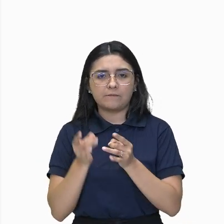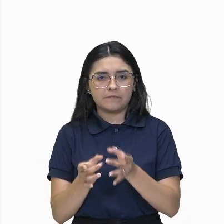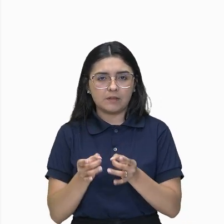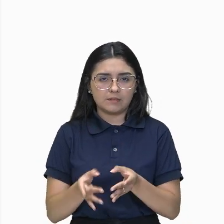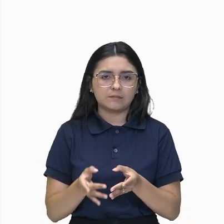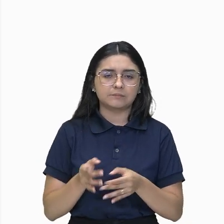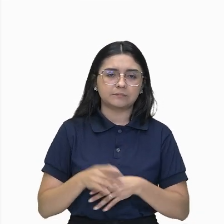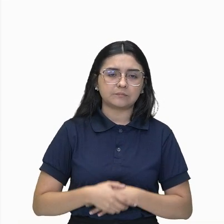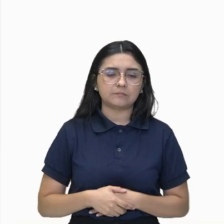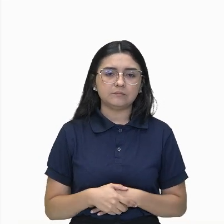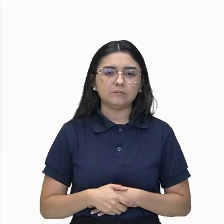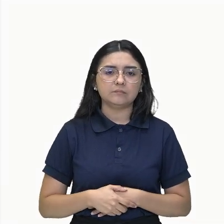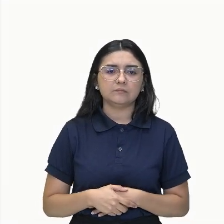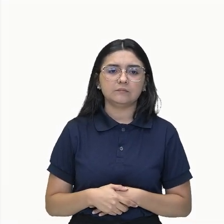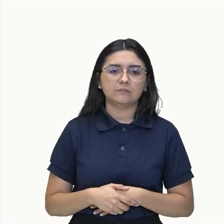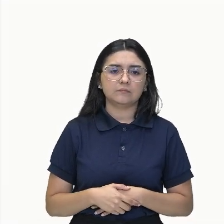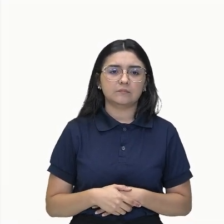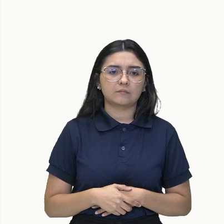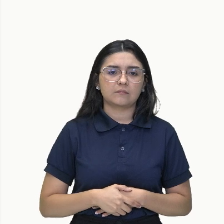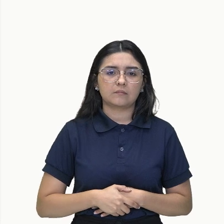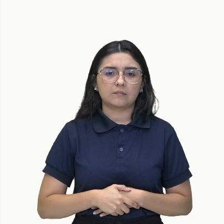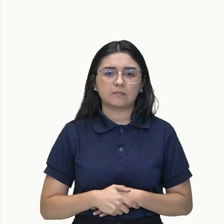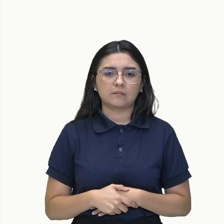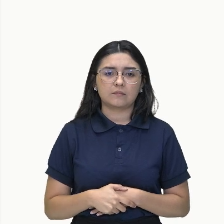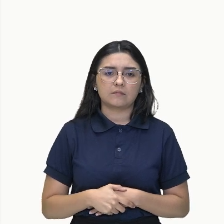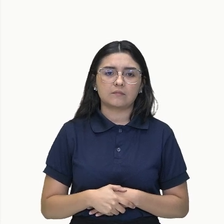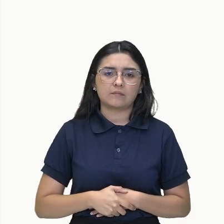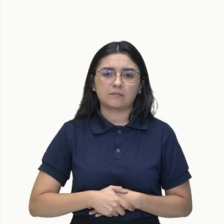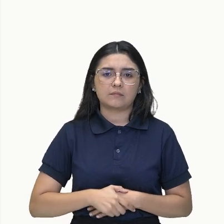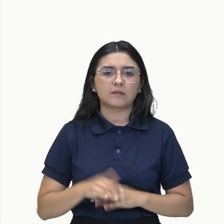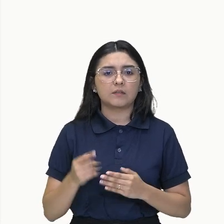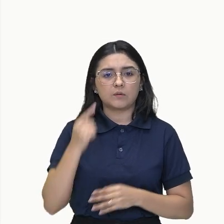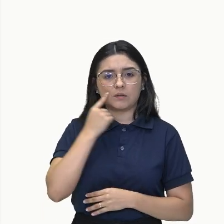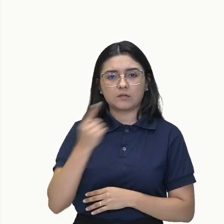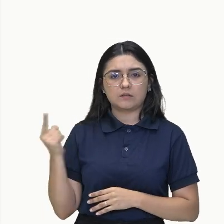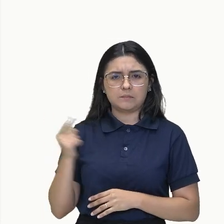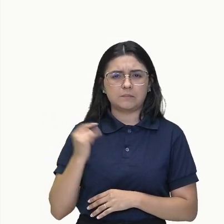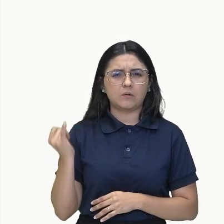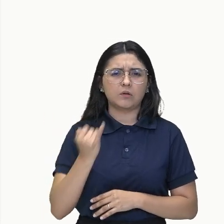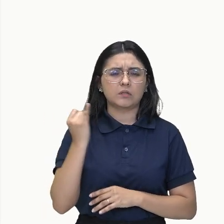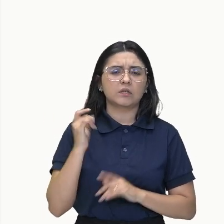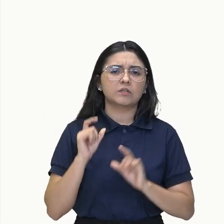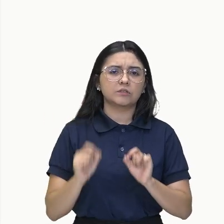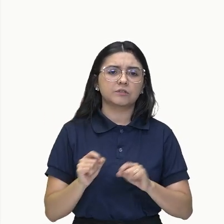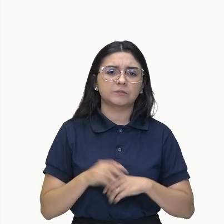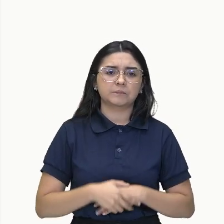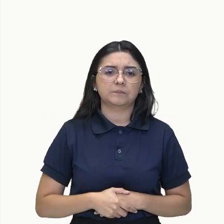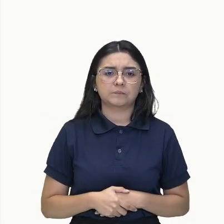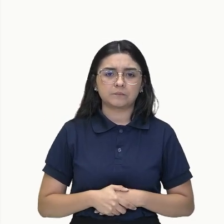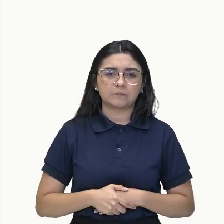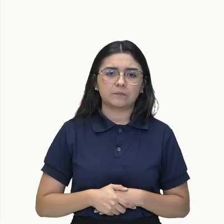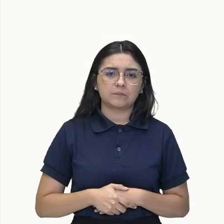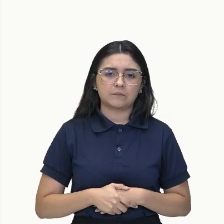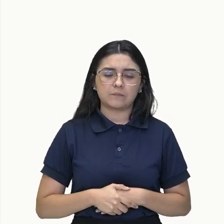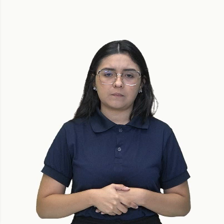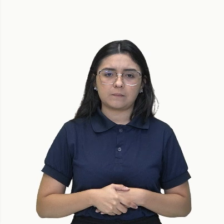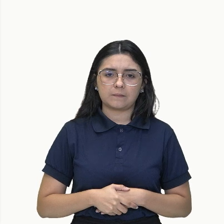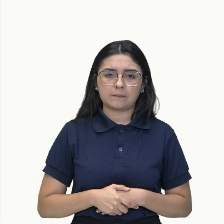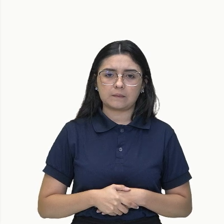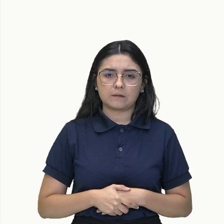tá, gente? Terra igual a mercadoria. E como Como tal mercadoria, ela está passiva